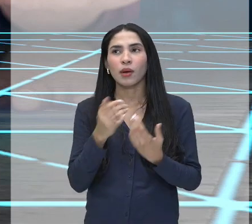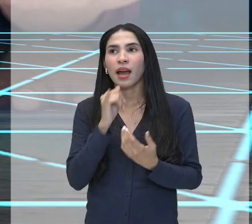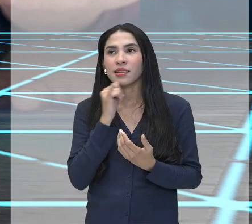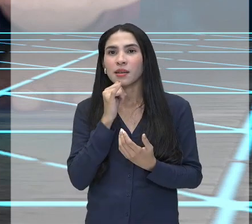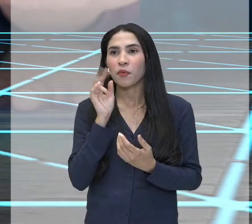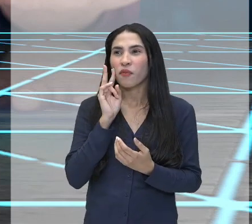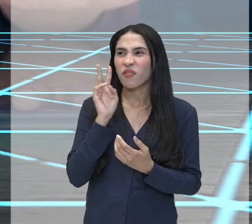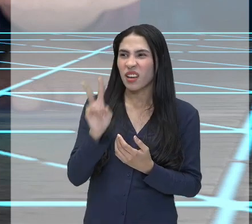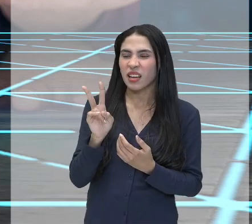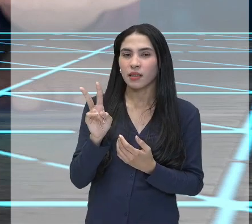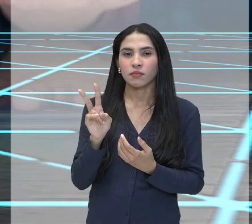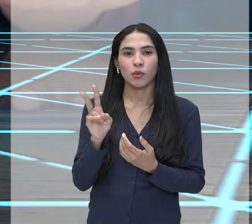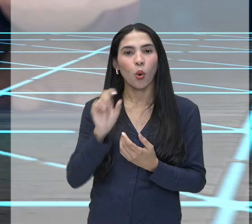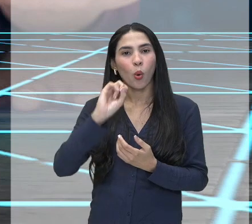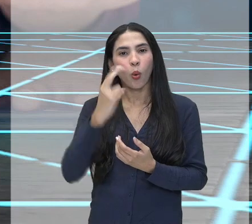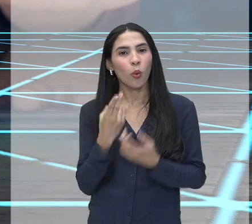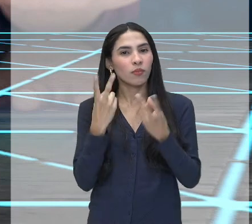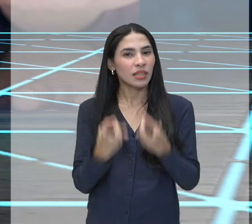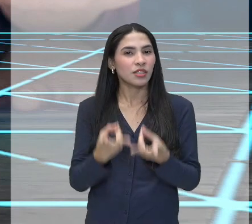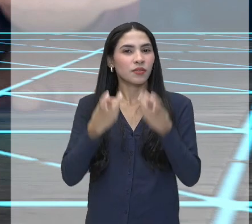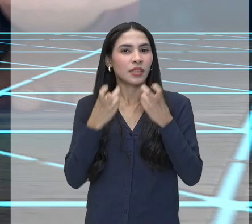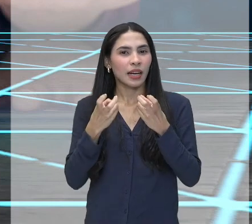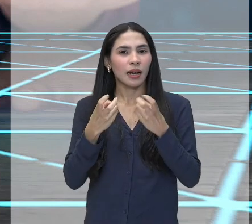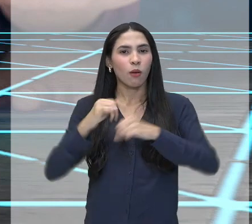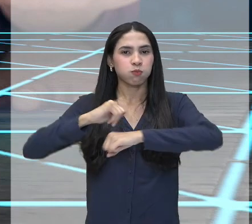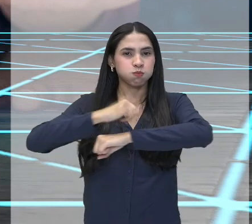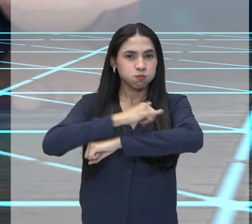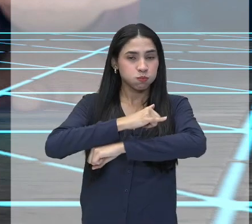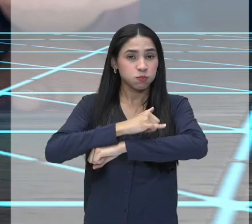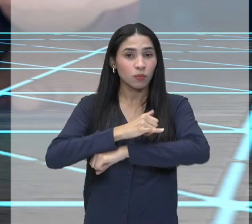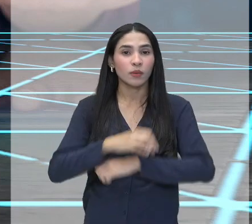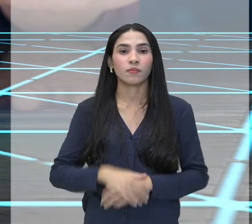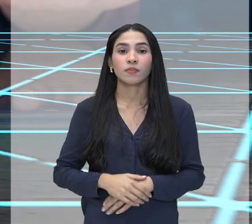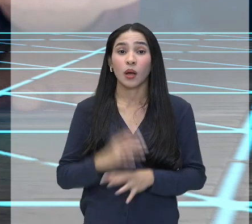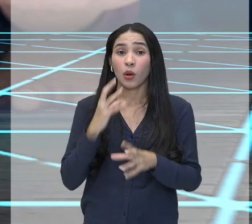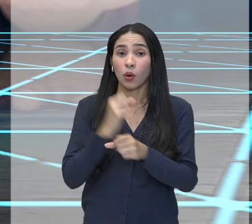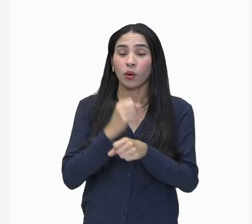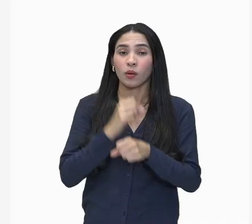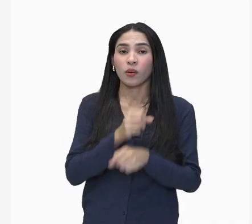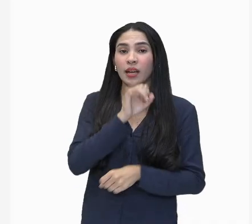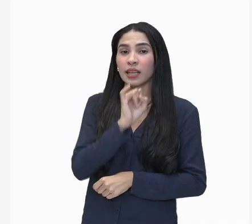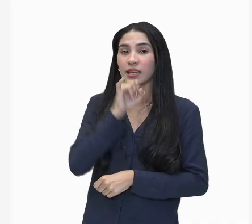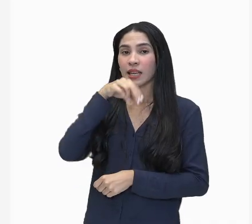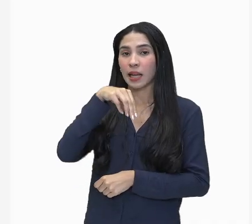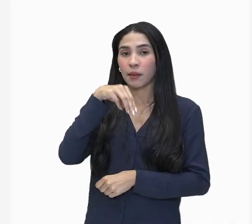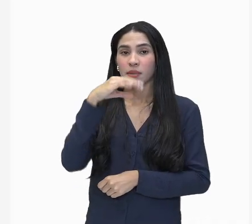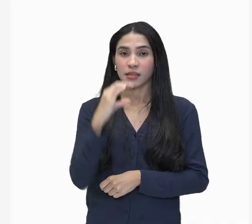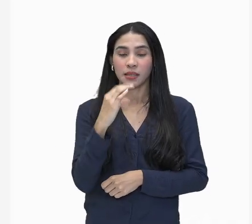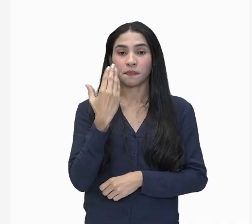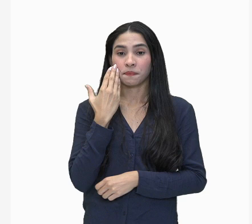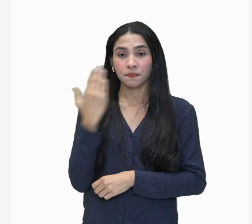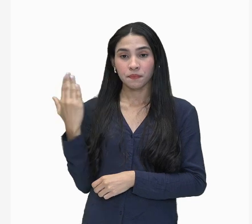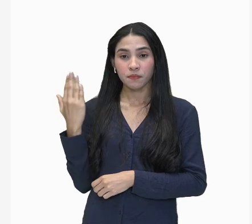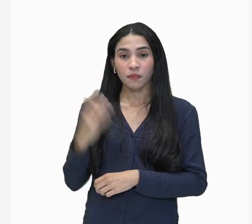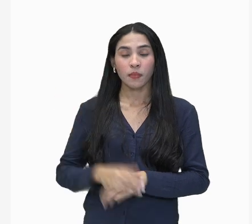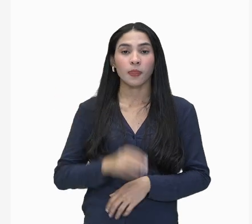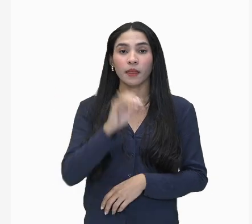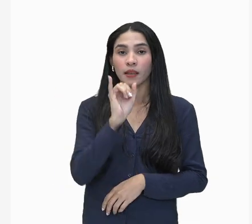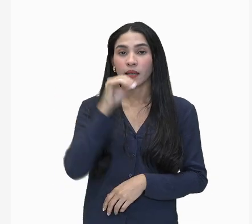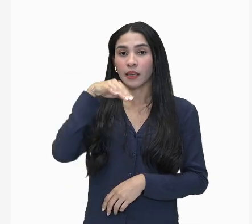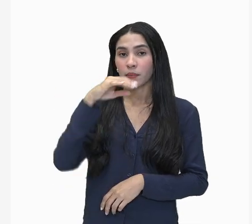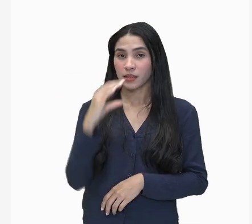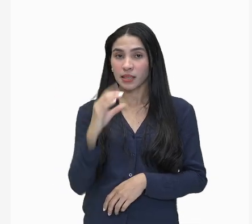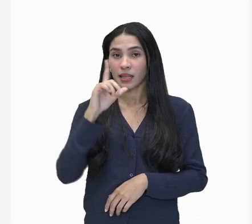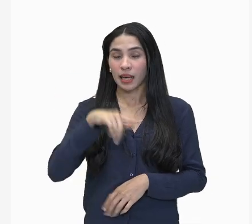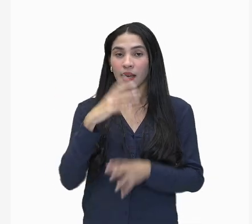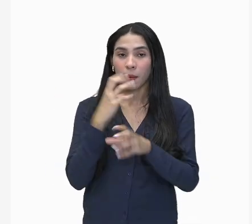indivíduo está com sobrepeso ou obesidade? Através do cálculo do IMC. Então, o IMC ele é calculado pela